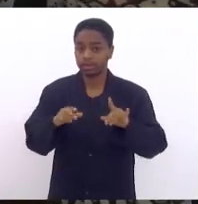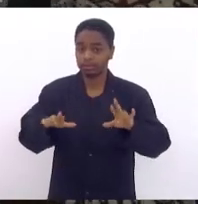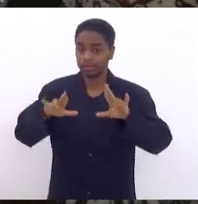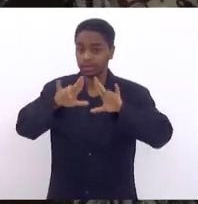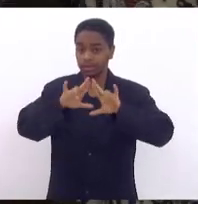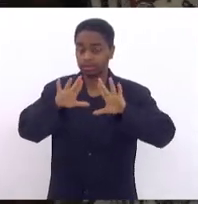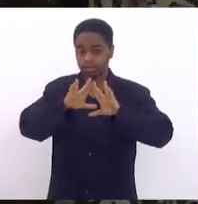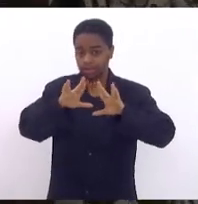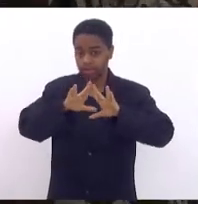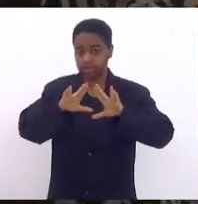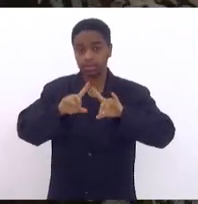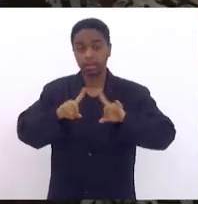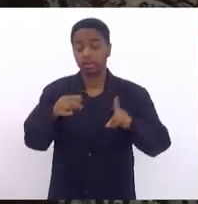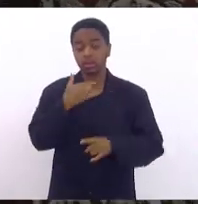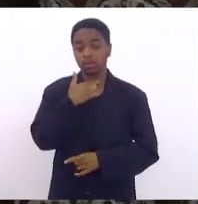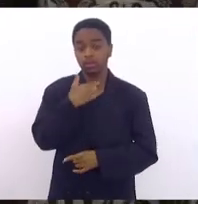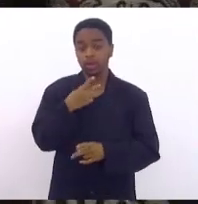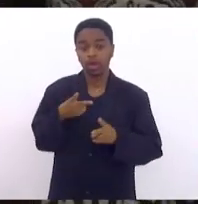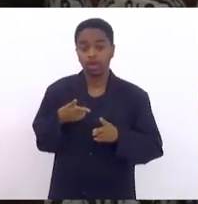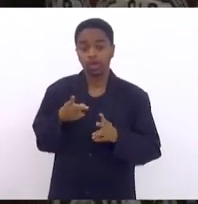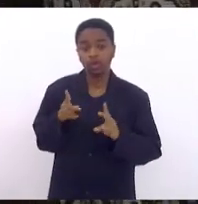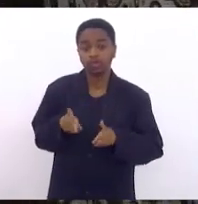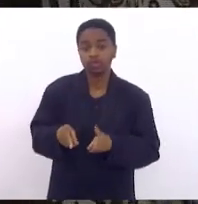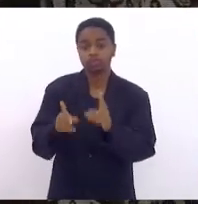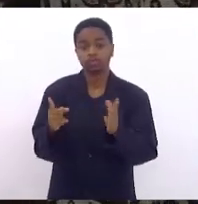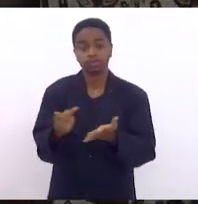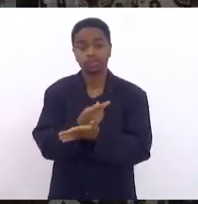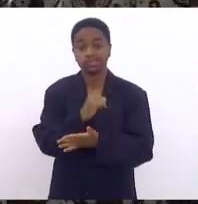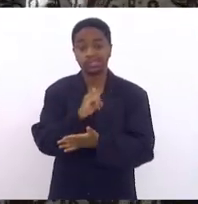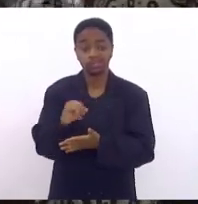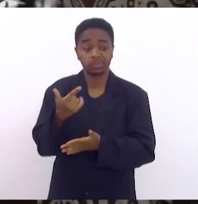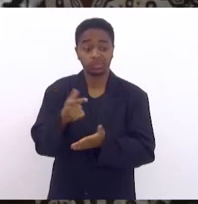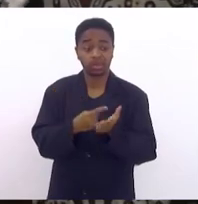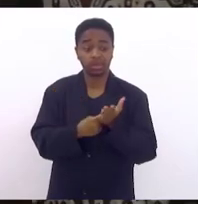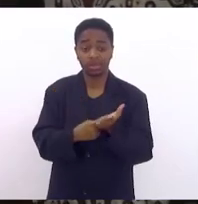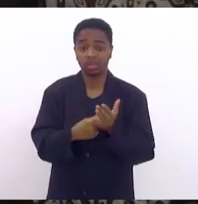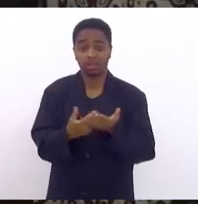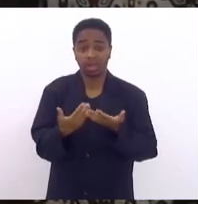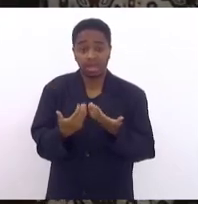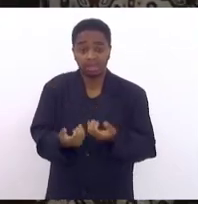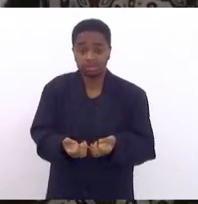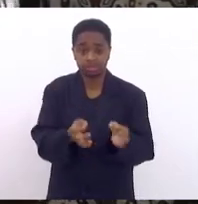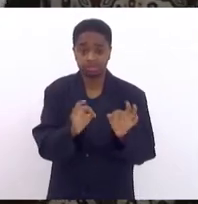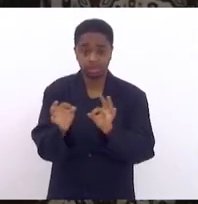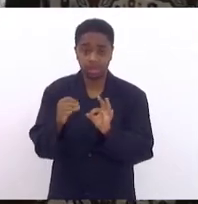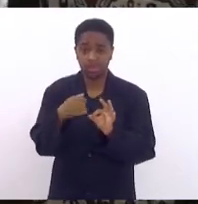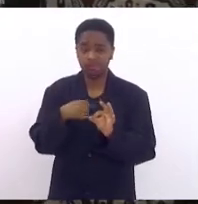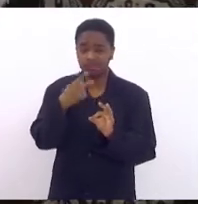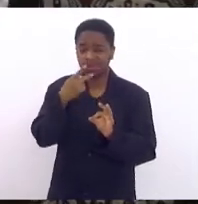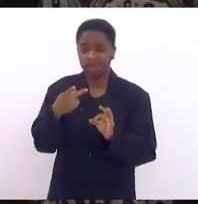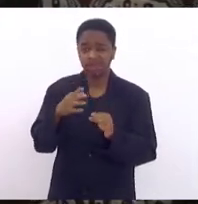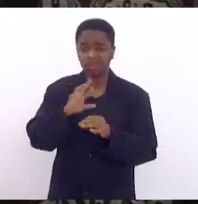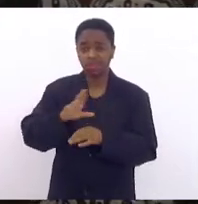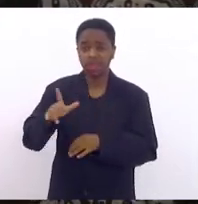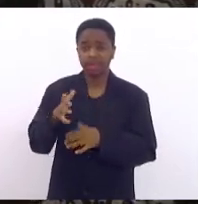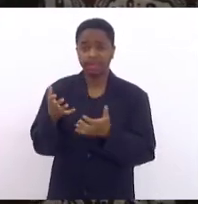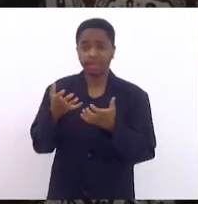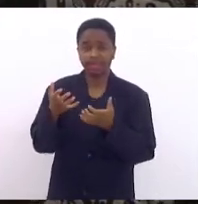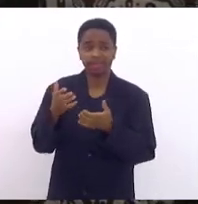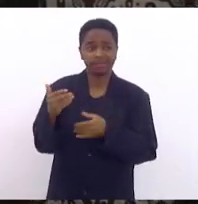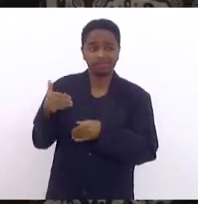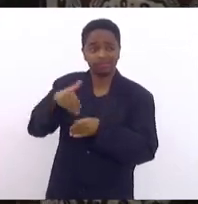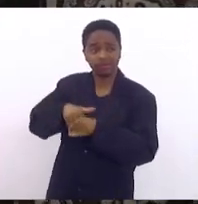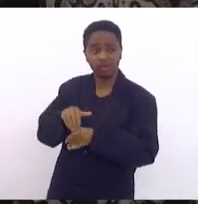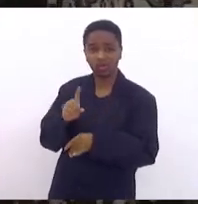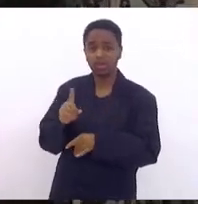acontecer sem algum nível de conivência. Eu estou dizendo isso não é para fazer eleitoralismo, nem criticar pelo